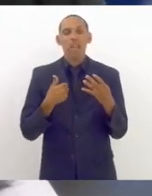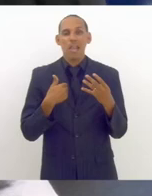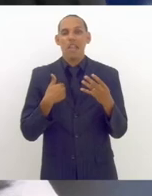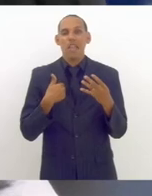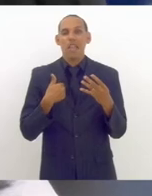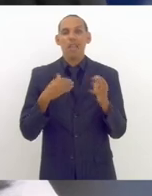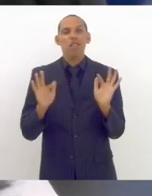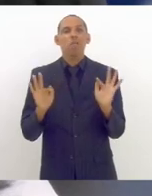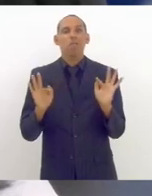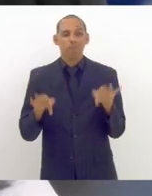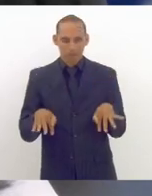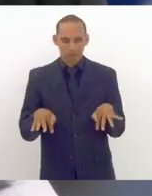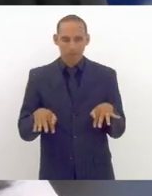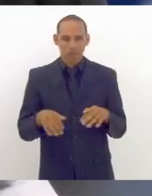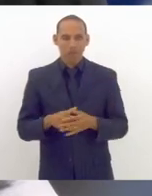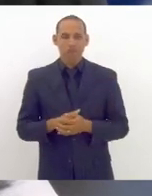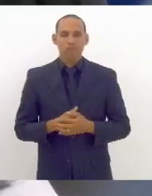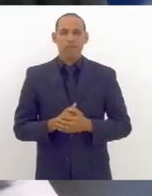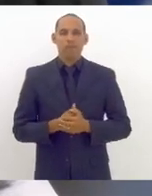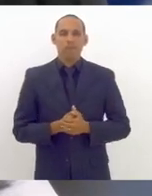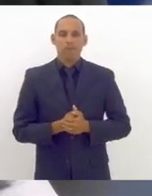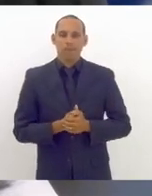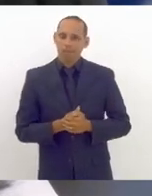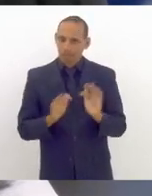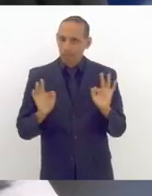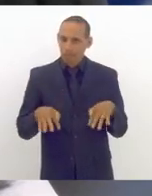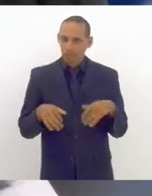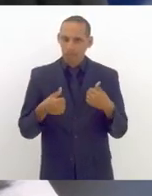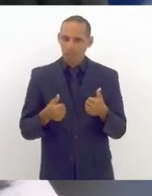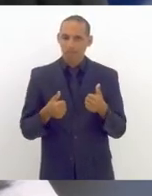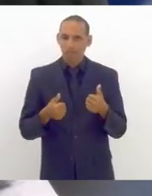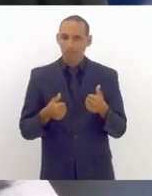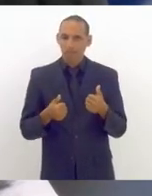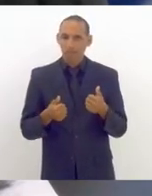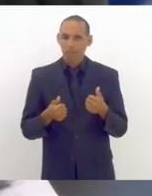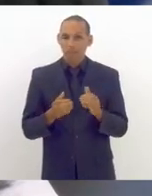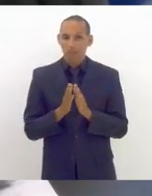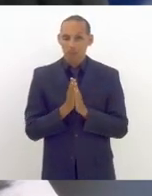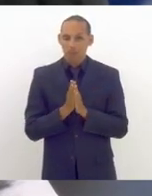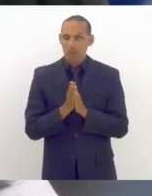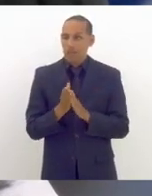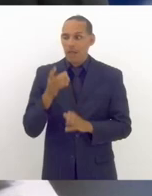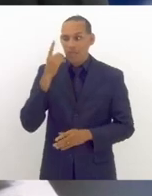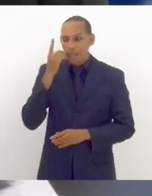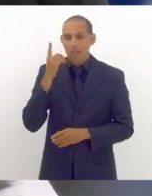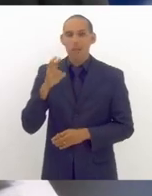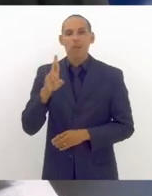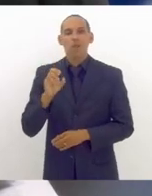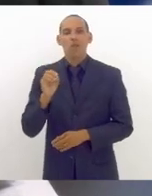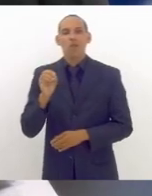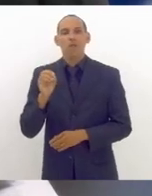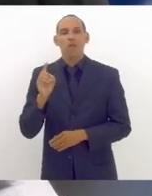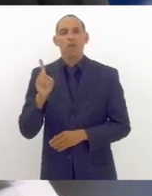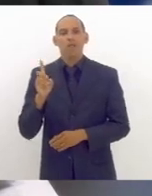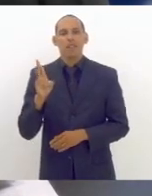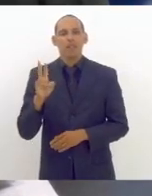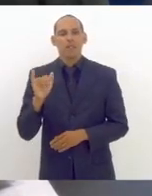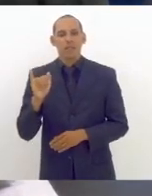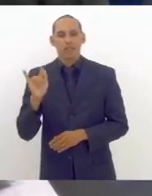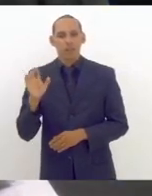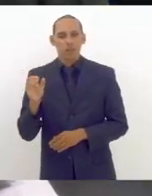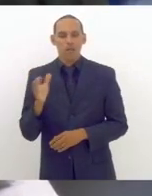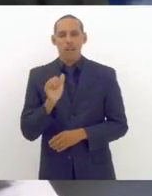encerrar doença erra por favor Deputado Rodrigo Amorim